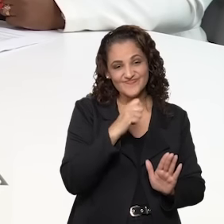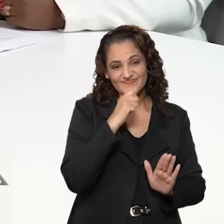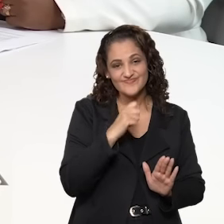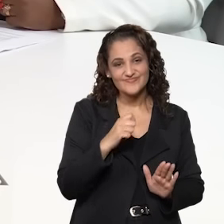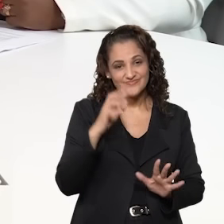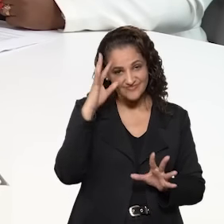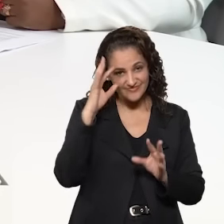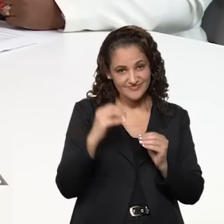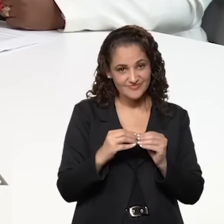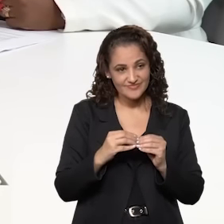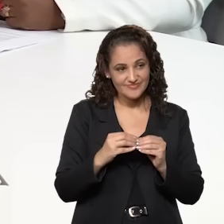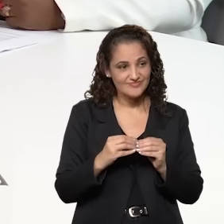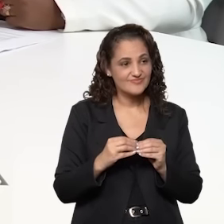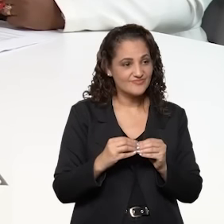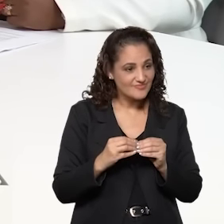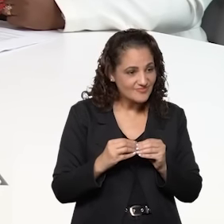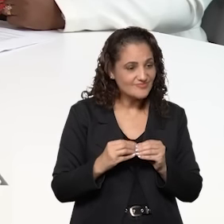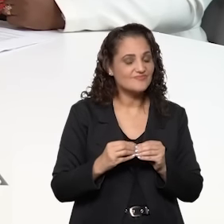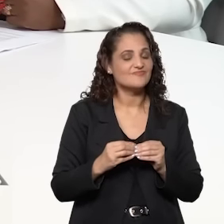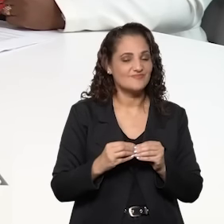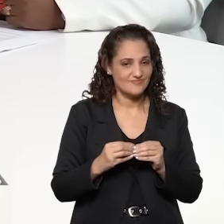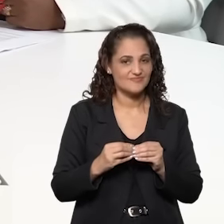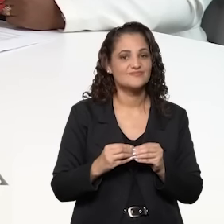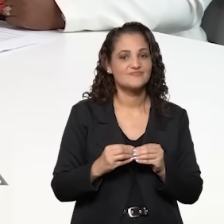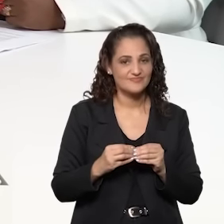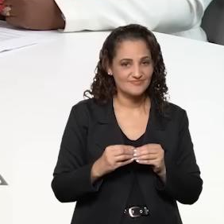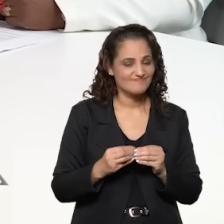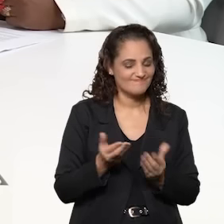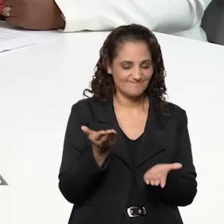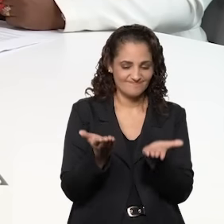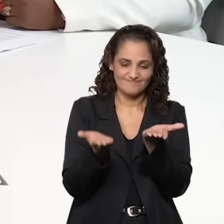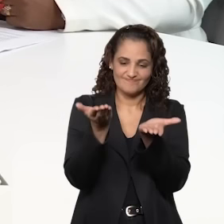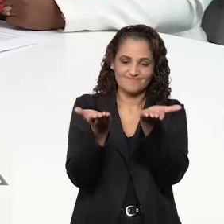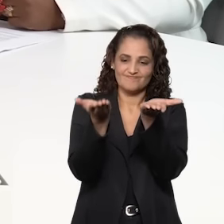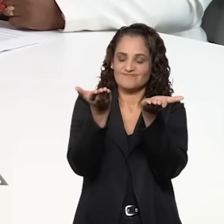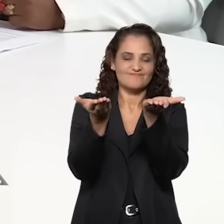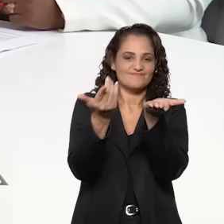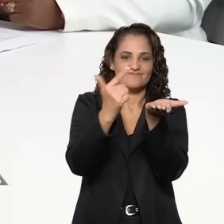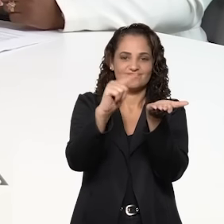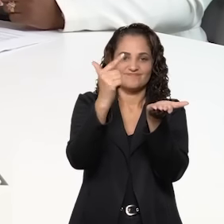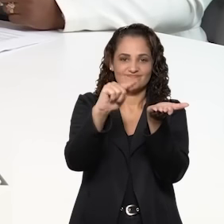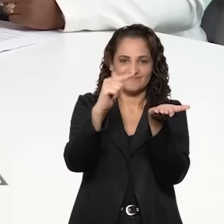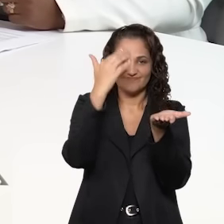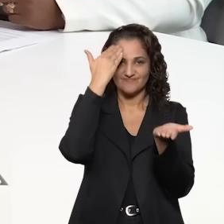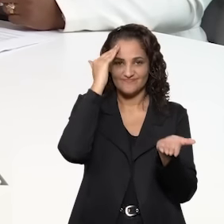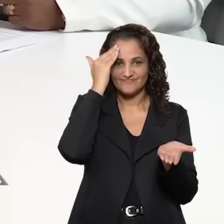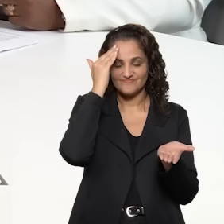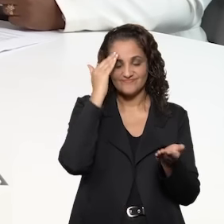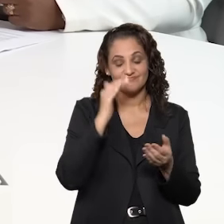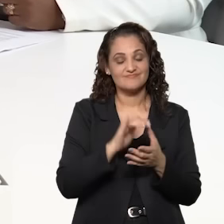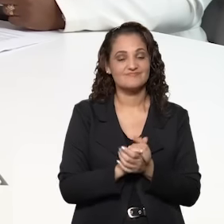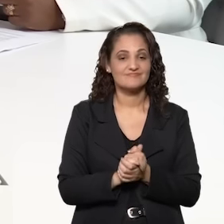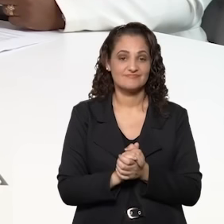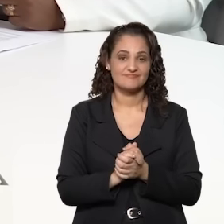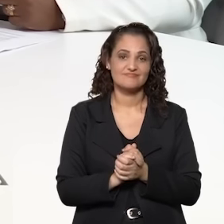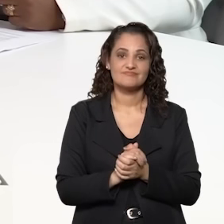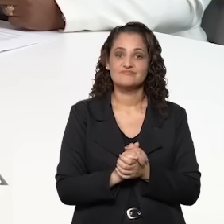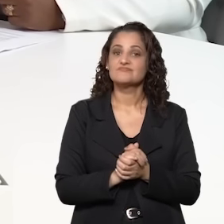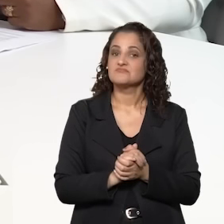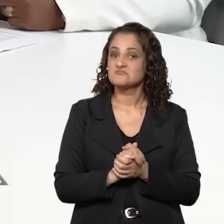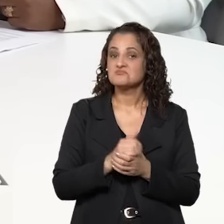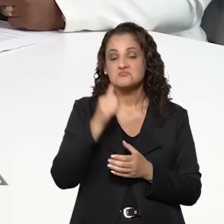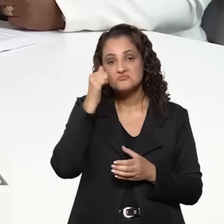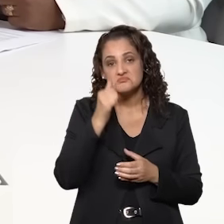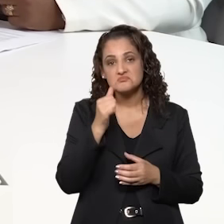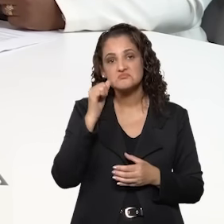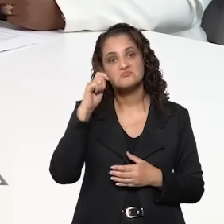representados não então você pode ingressar aqui mulher ou negro ou pessoa com deficiência porque eu vou dizer olha